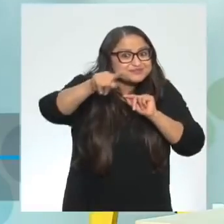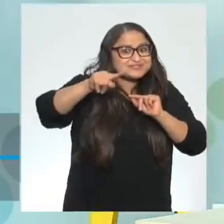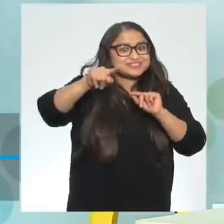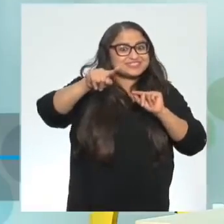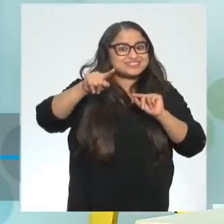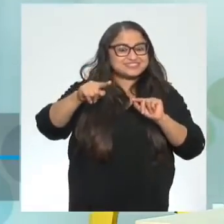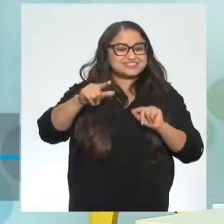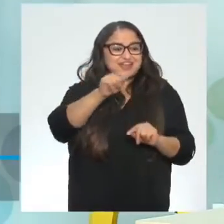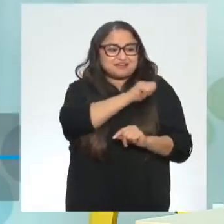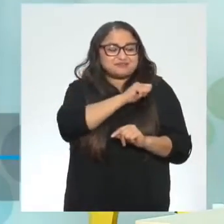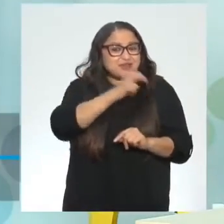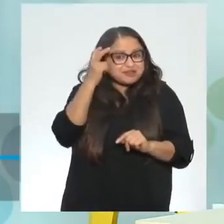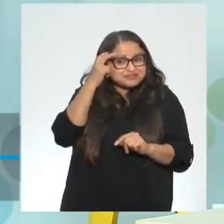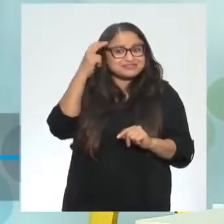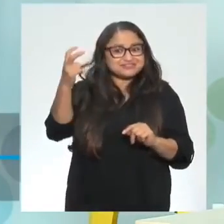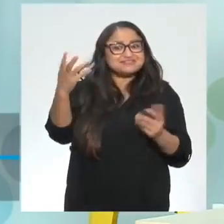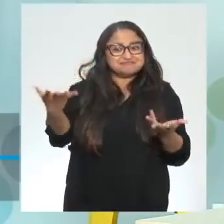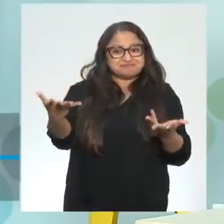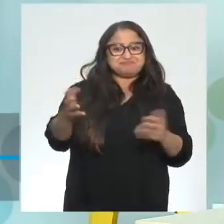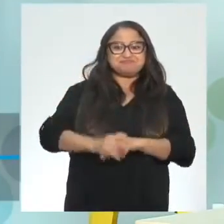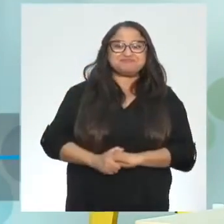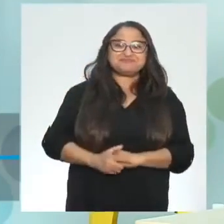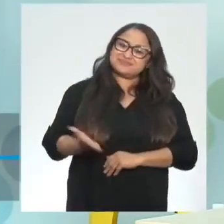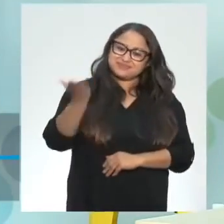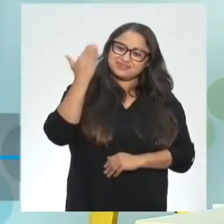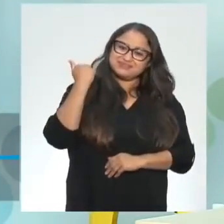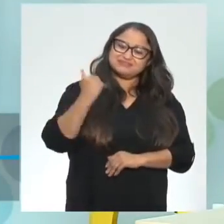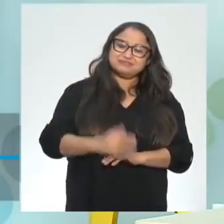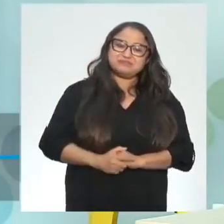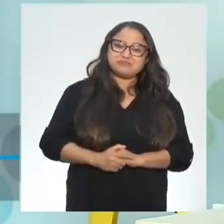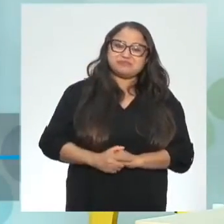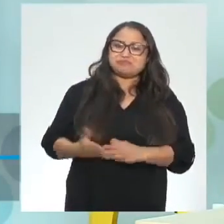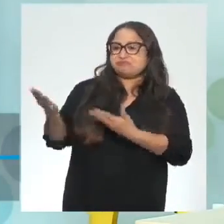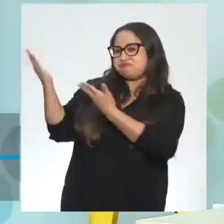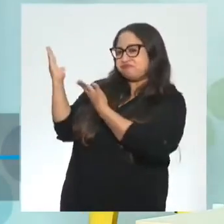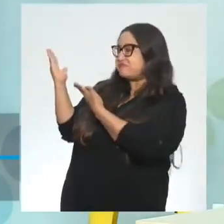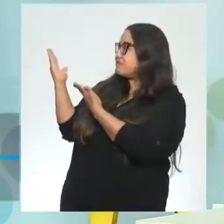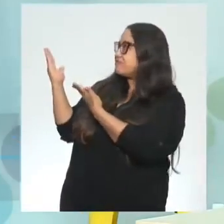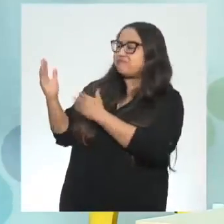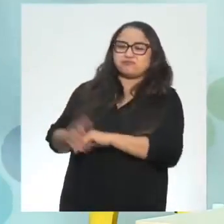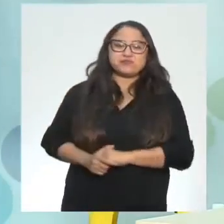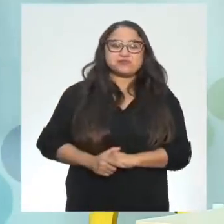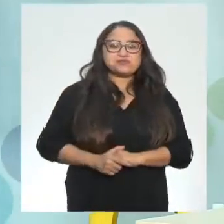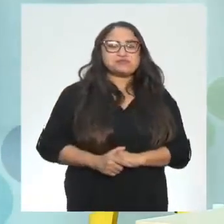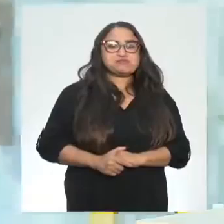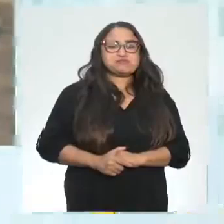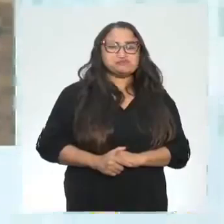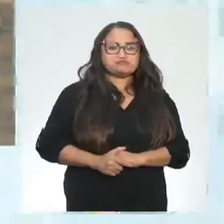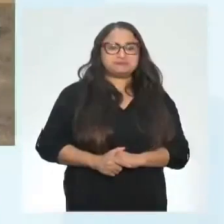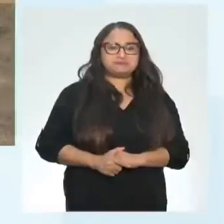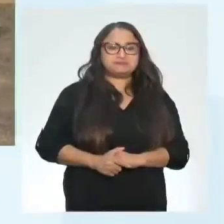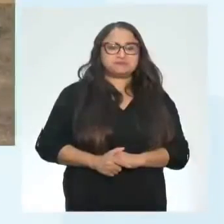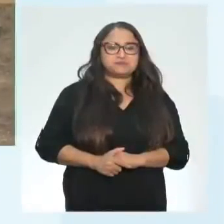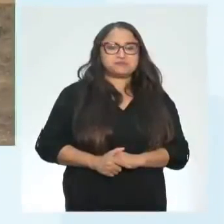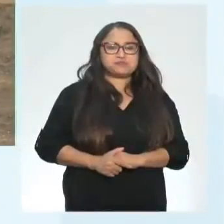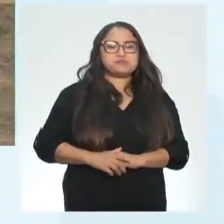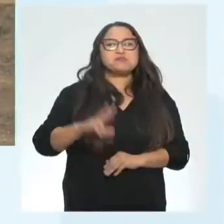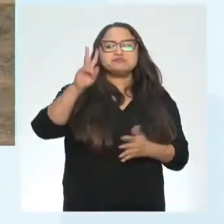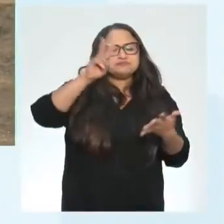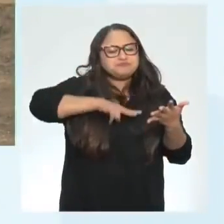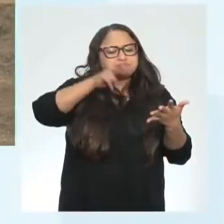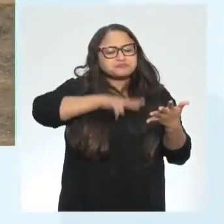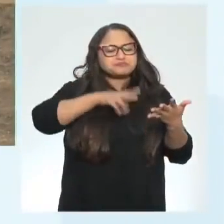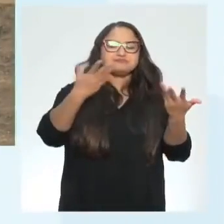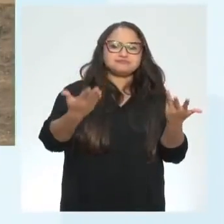é inteligente. Legal, galera, vamos lá. Nessa câmera aqui, nós vamos agora para a lousa. Leia o